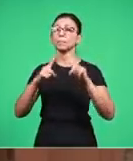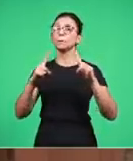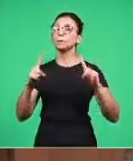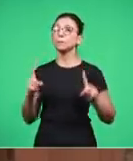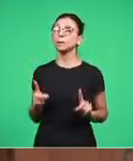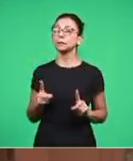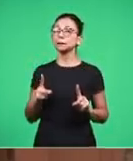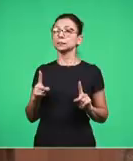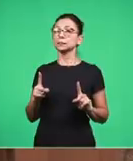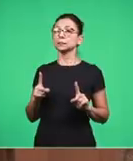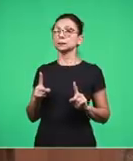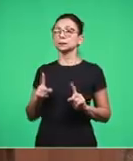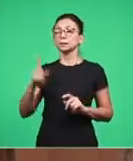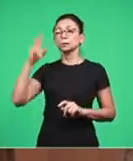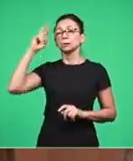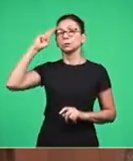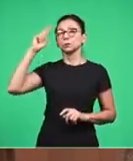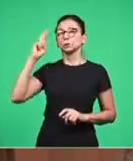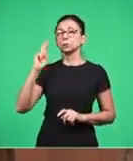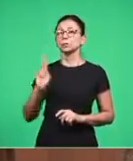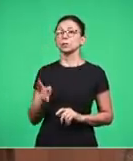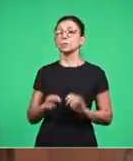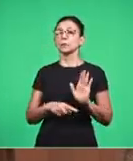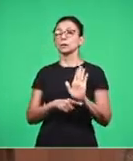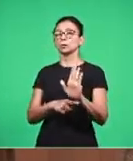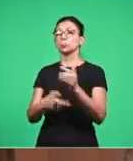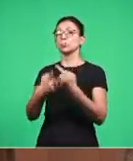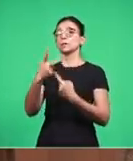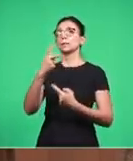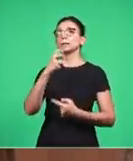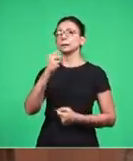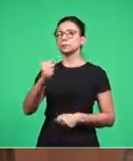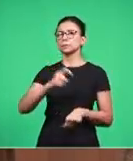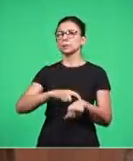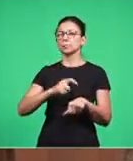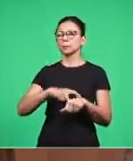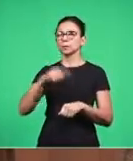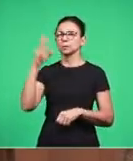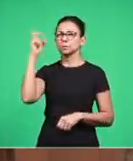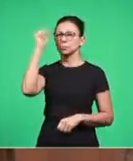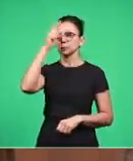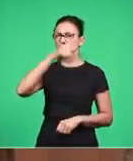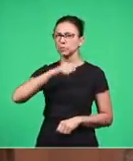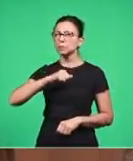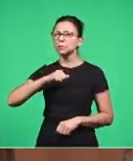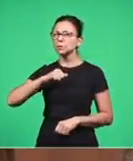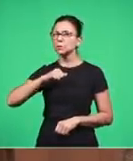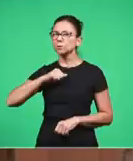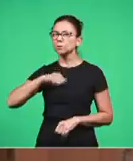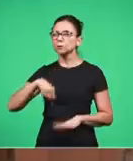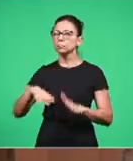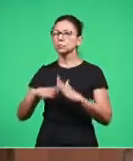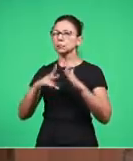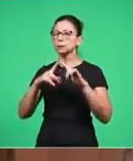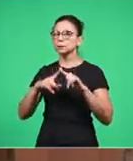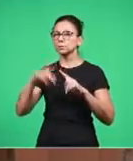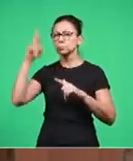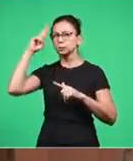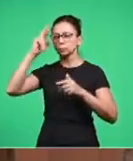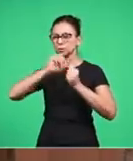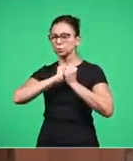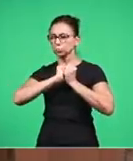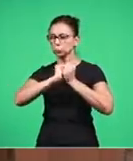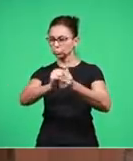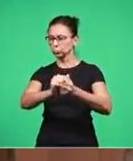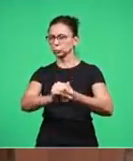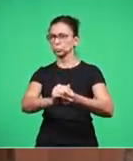venceu. Nas horas mais difíceis da história da igreja, das calamidades, ela não desamparou. O único que